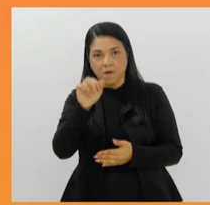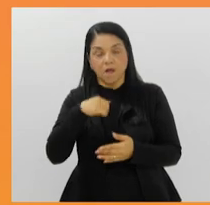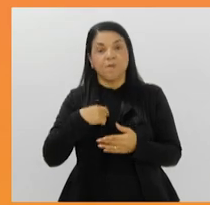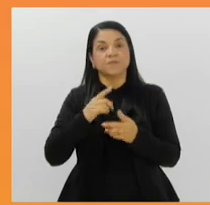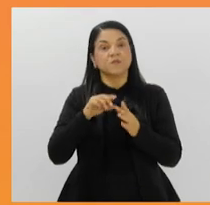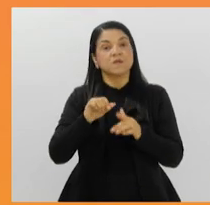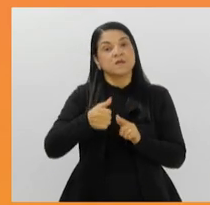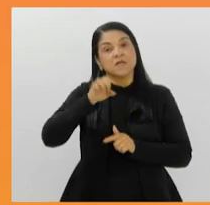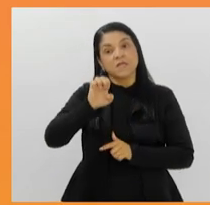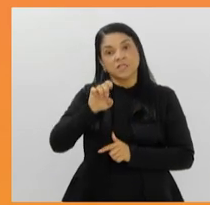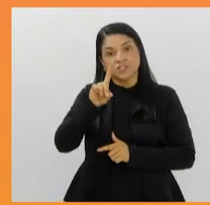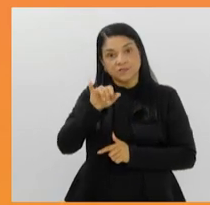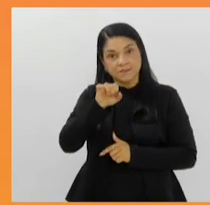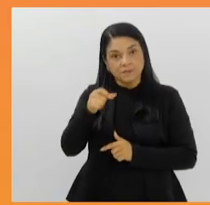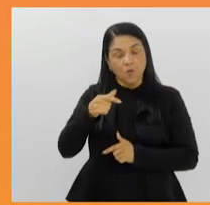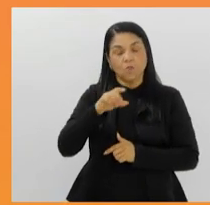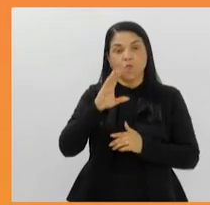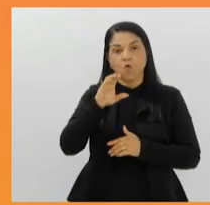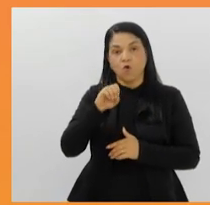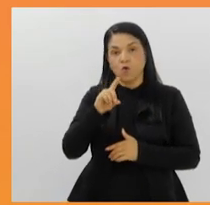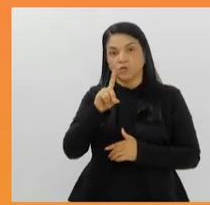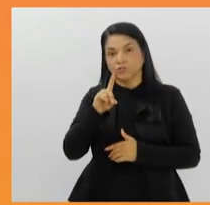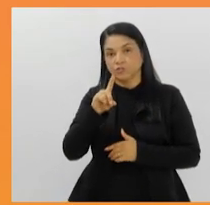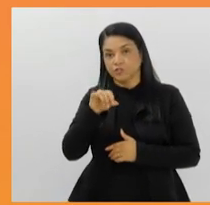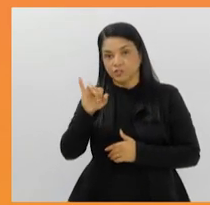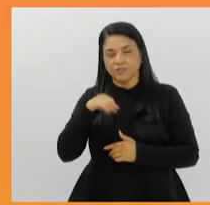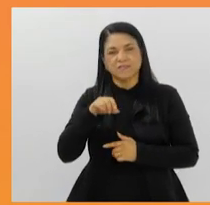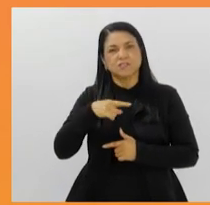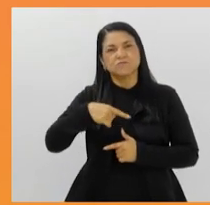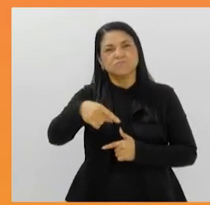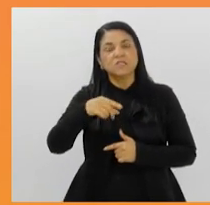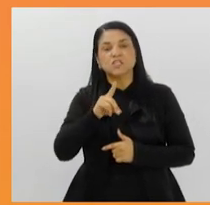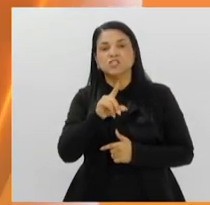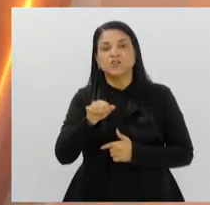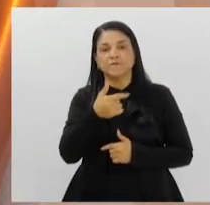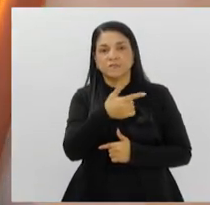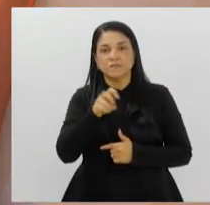Codim Reúne vai ser dia 25 deste mês em Cabo Frio.